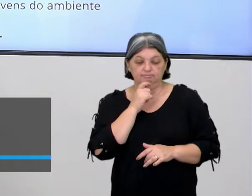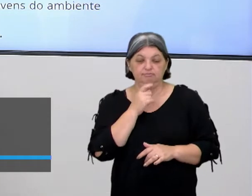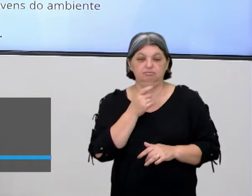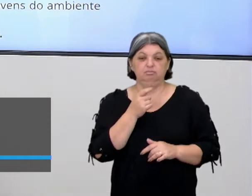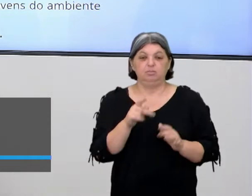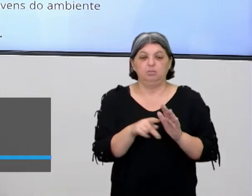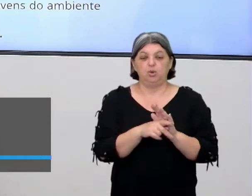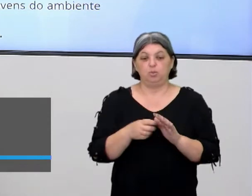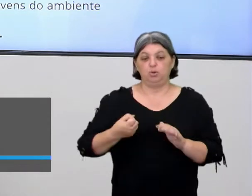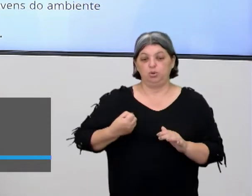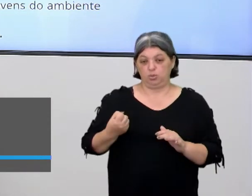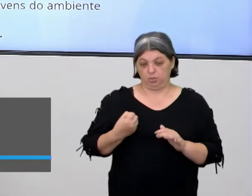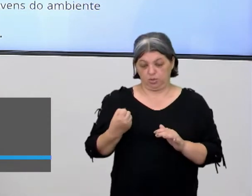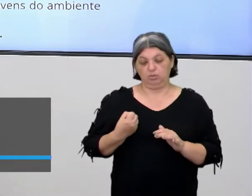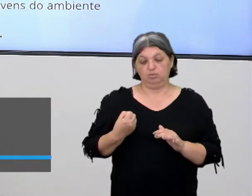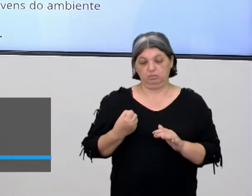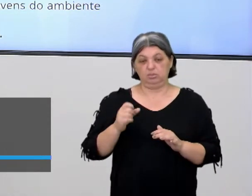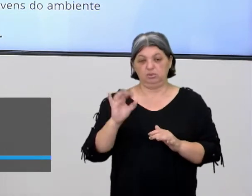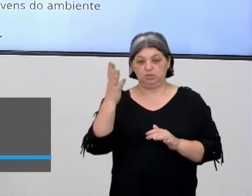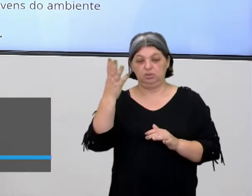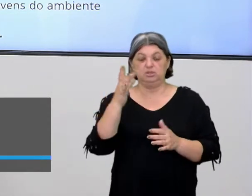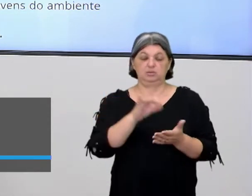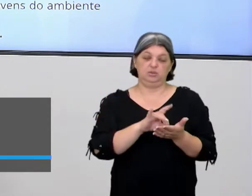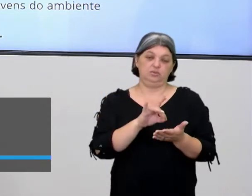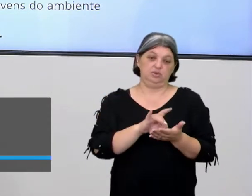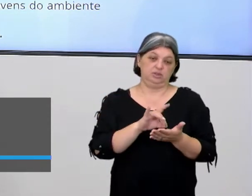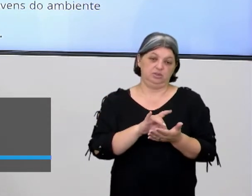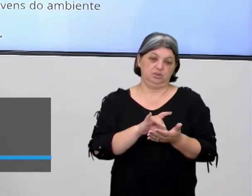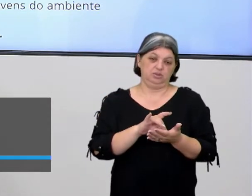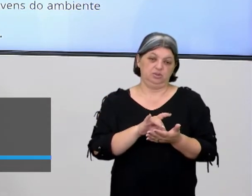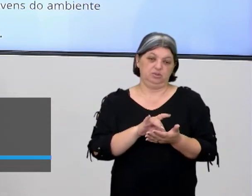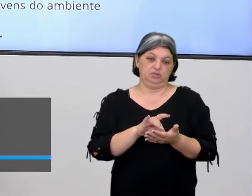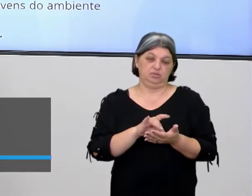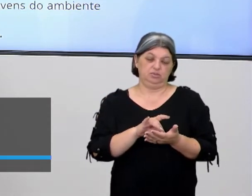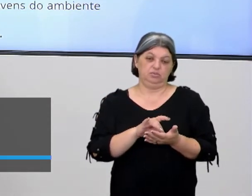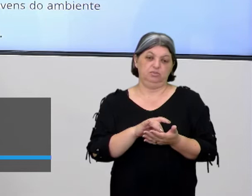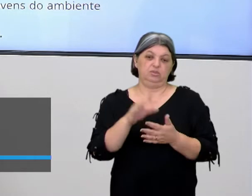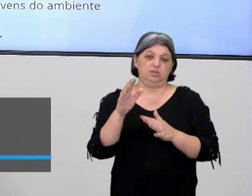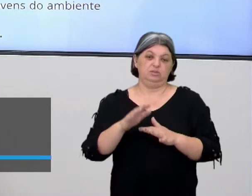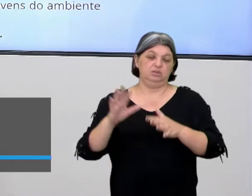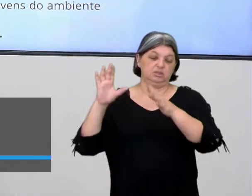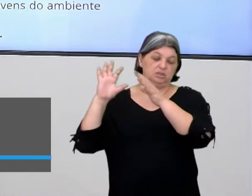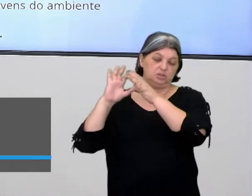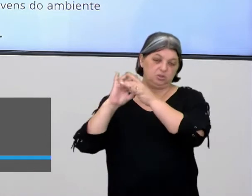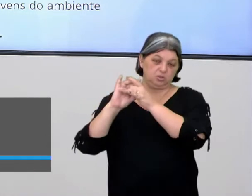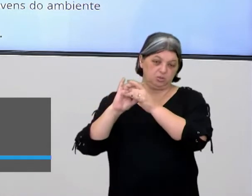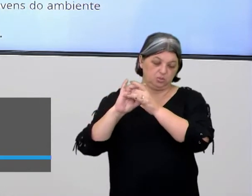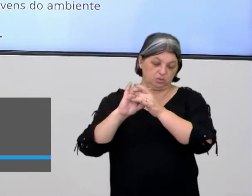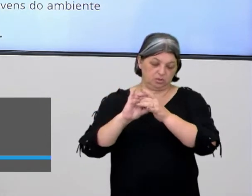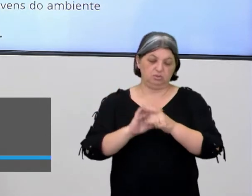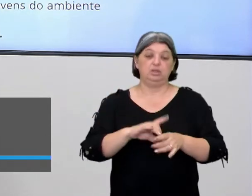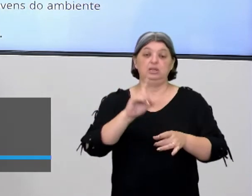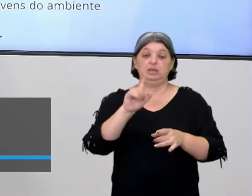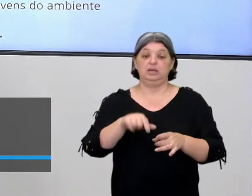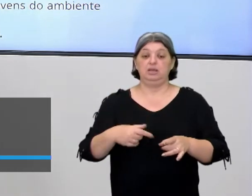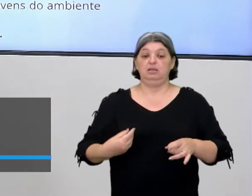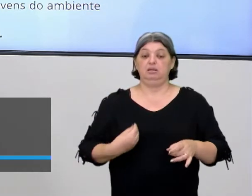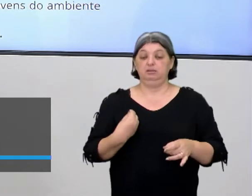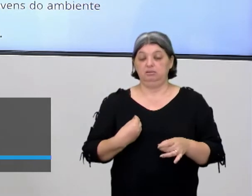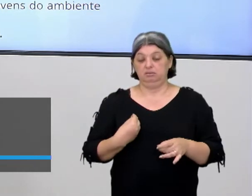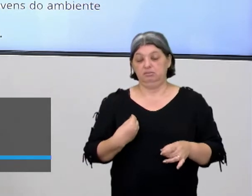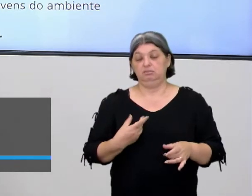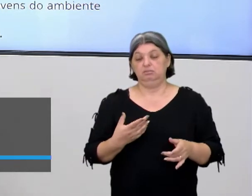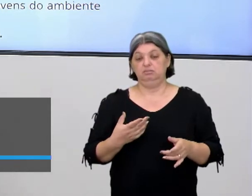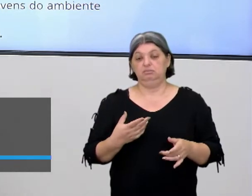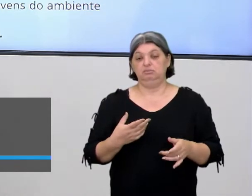para alguma situação real e que acabe sendo o quê? Que acabe sendo contextualizado. Essa é a realidade, não é, que a